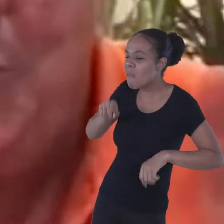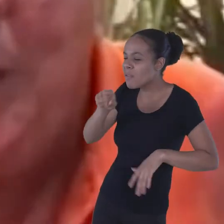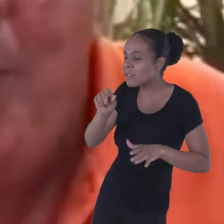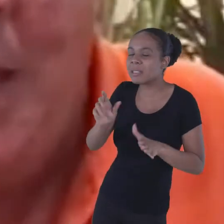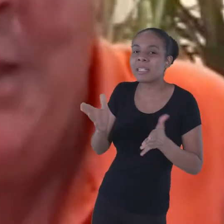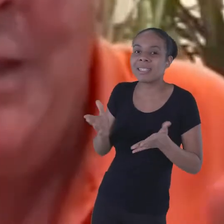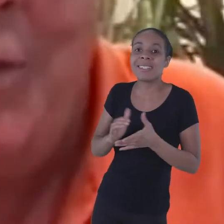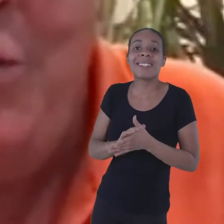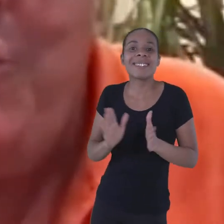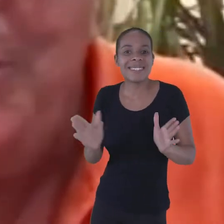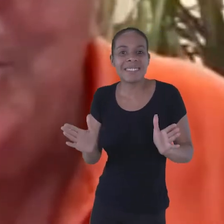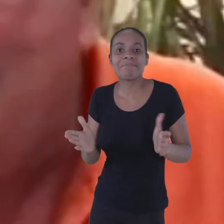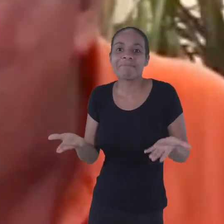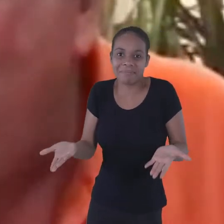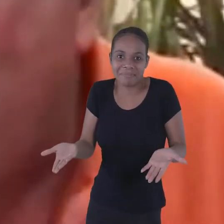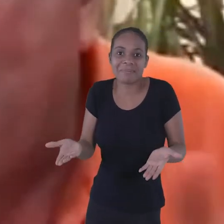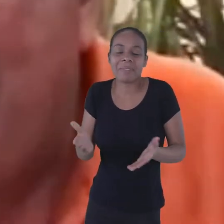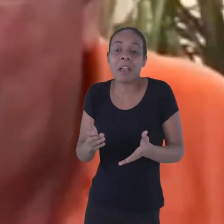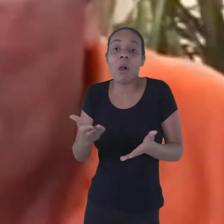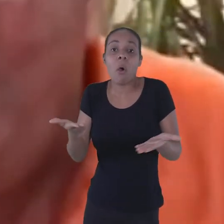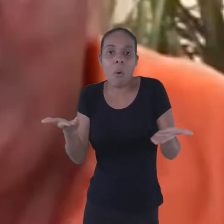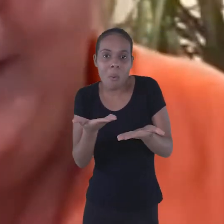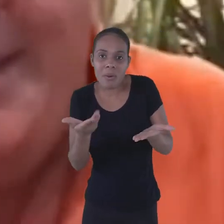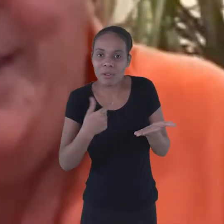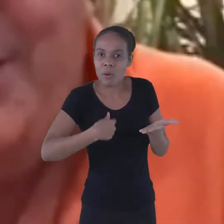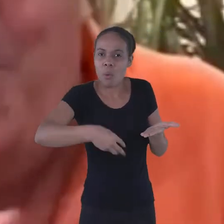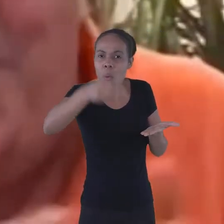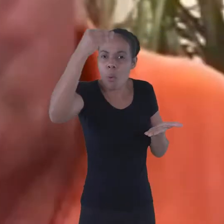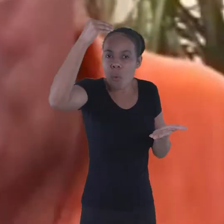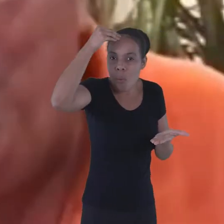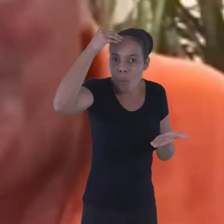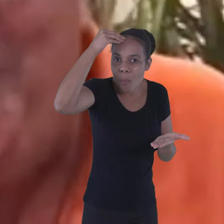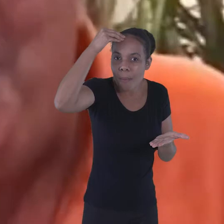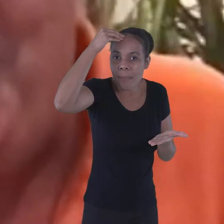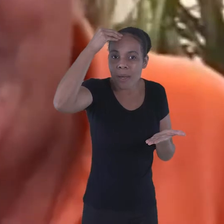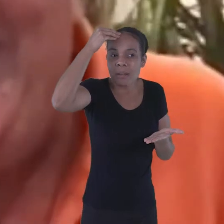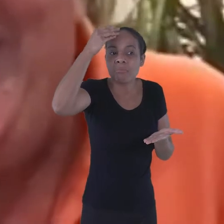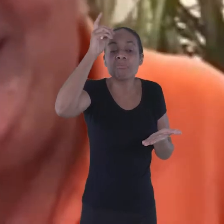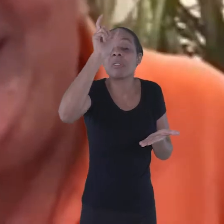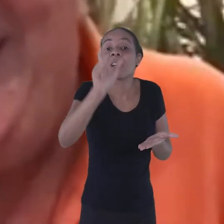a culpa de eu estar trabalhando até hoje foi de quem me aceitou como ator.